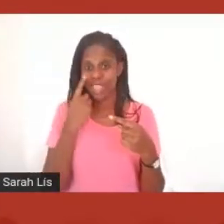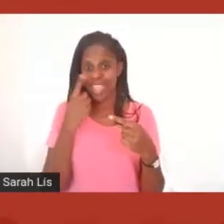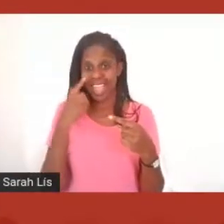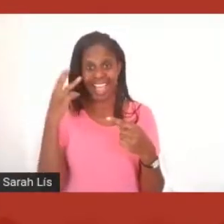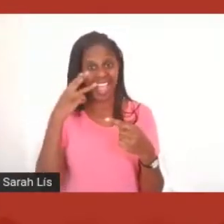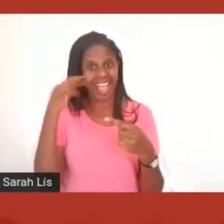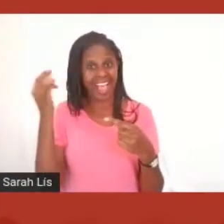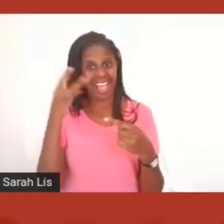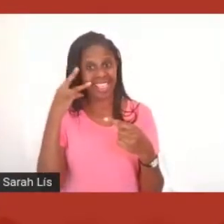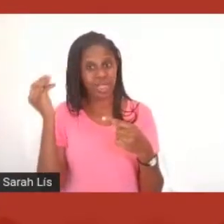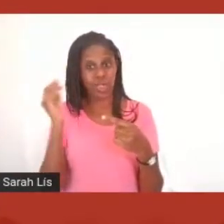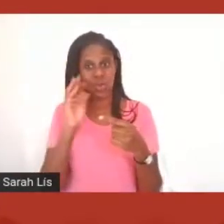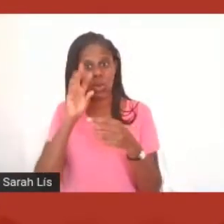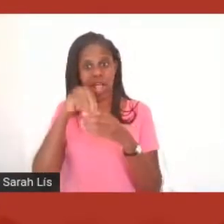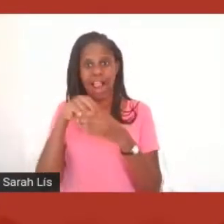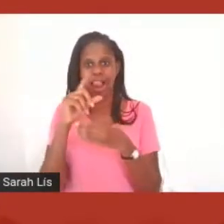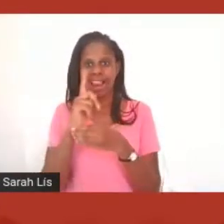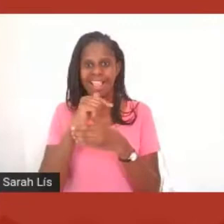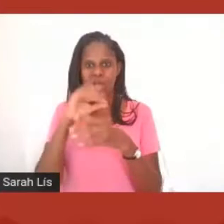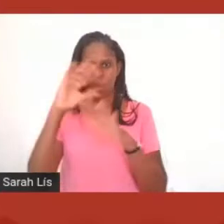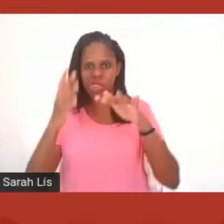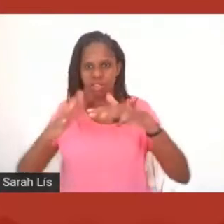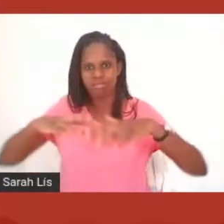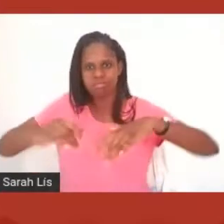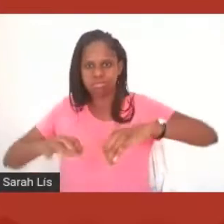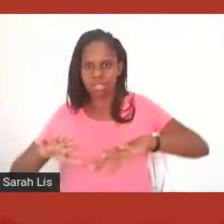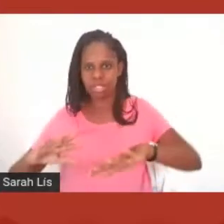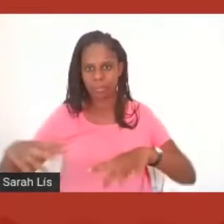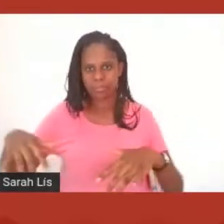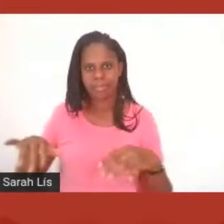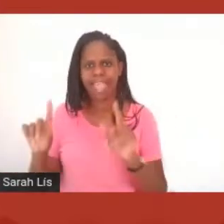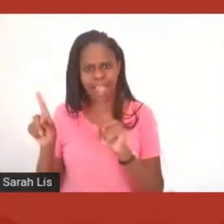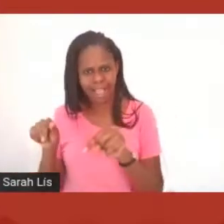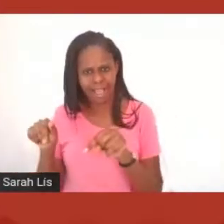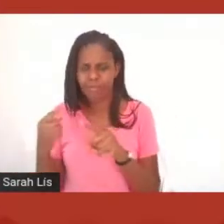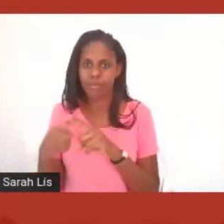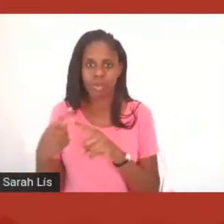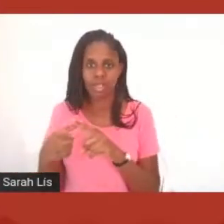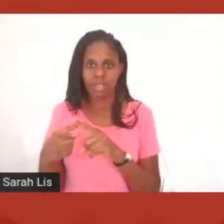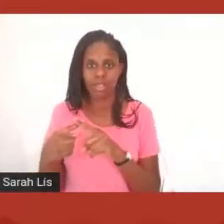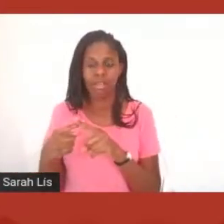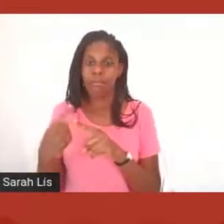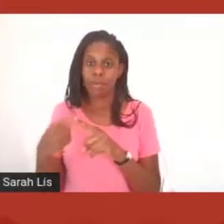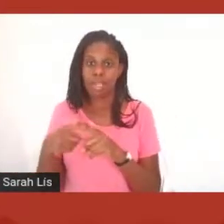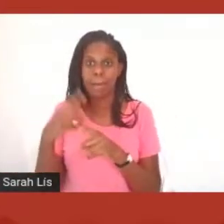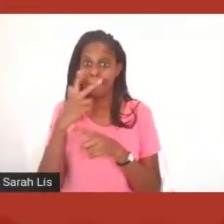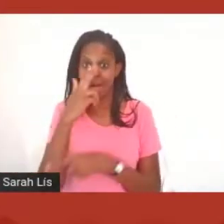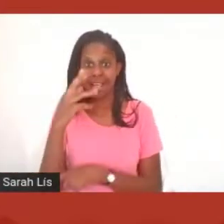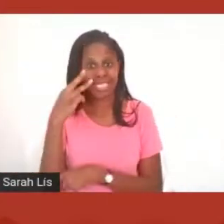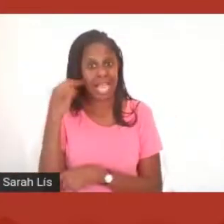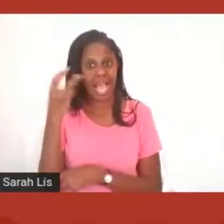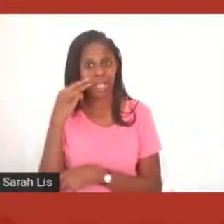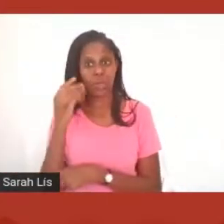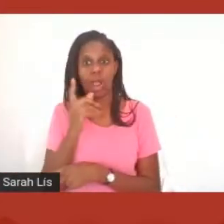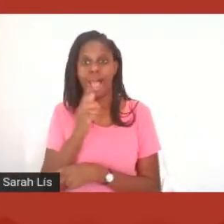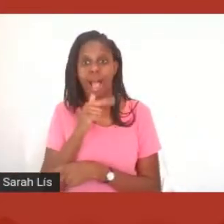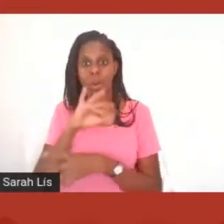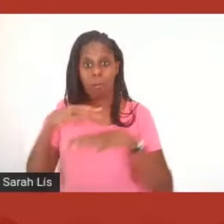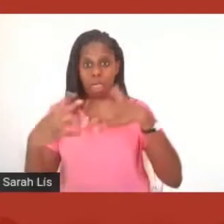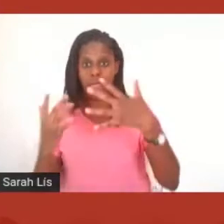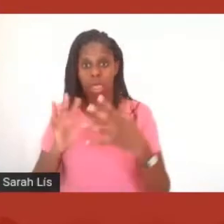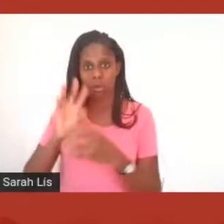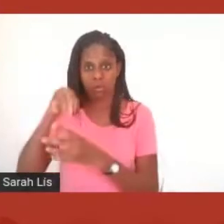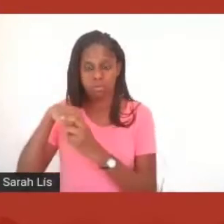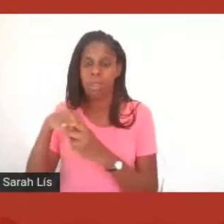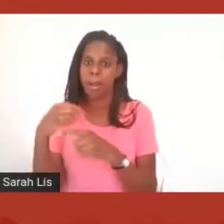é líquido, porque ele fala que o gato é líquido porque ele se encaixa, né, num vidro, um